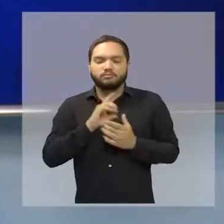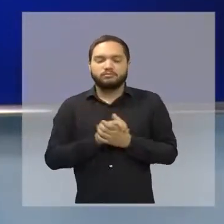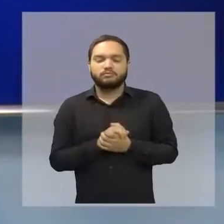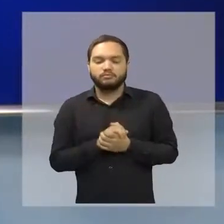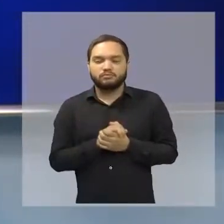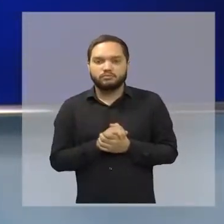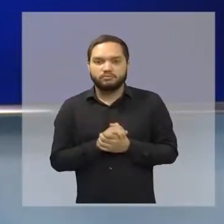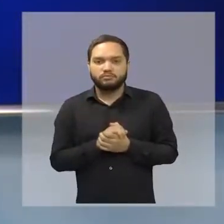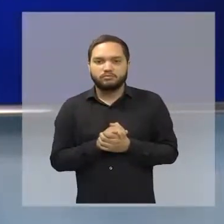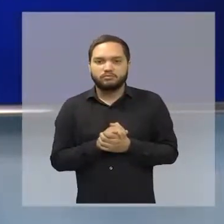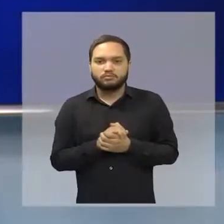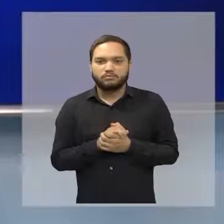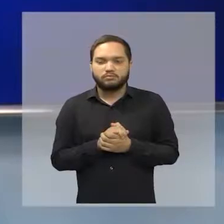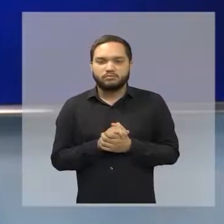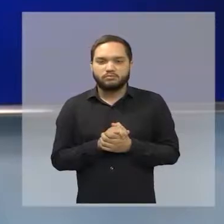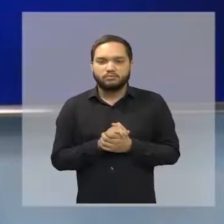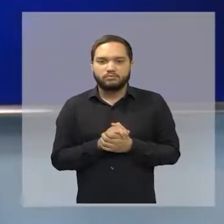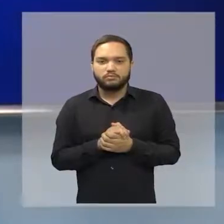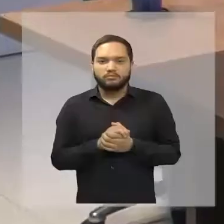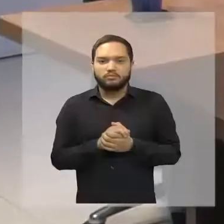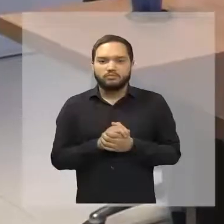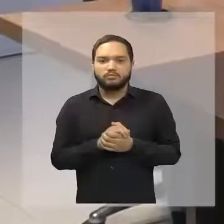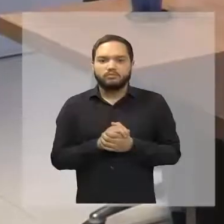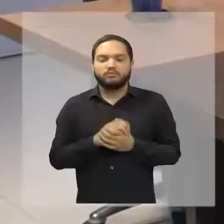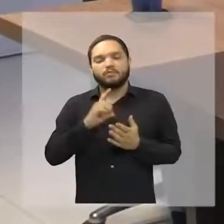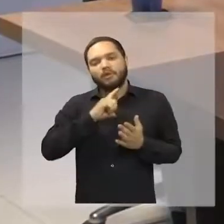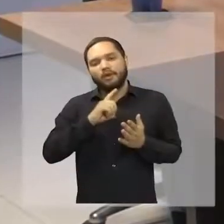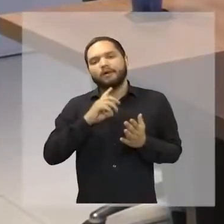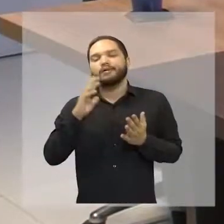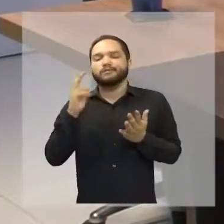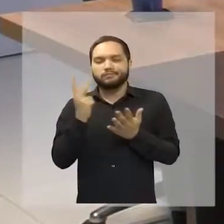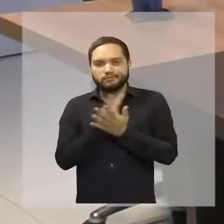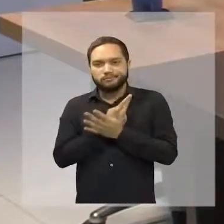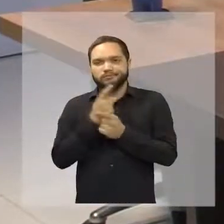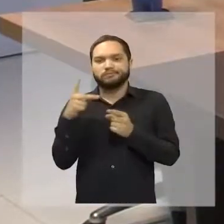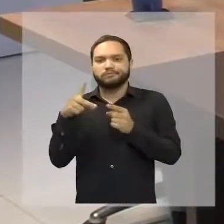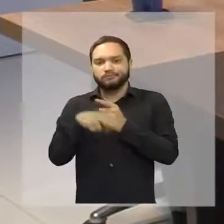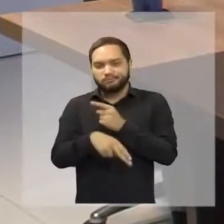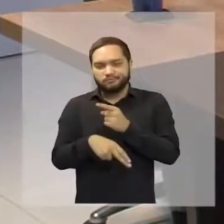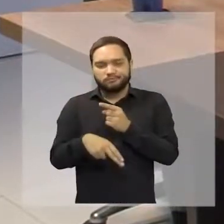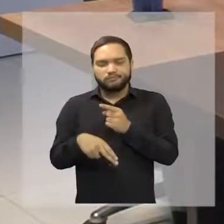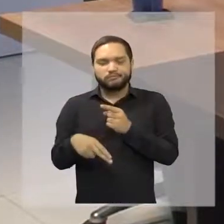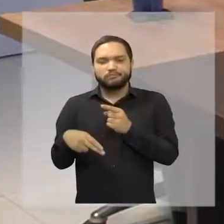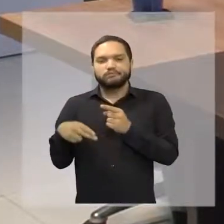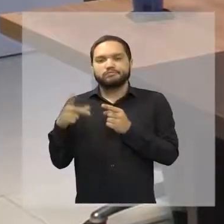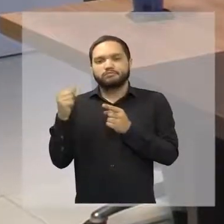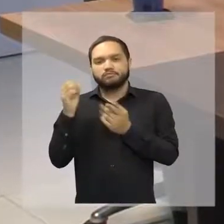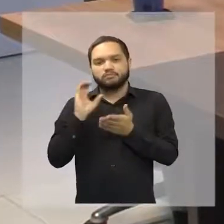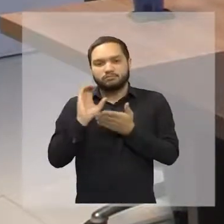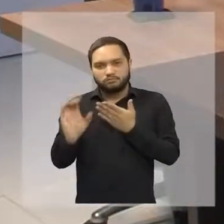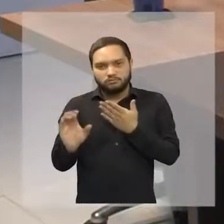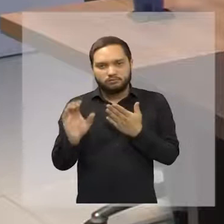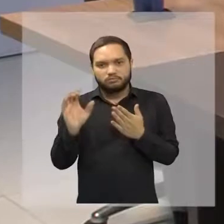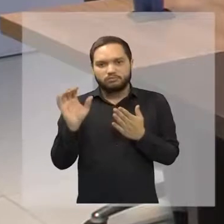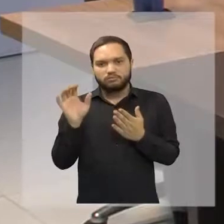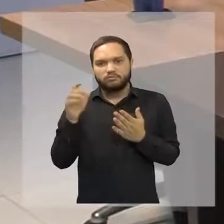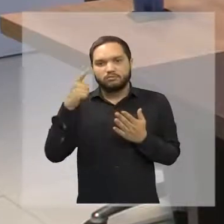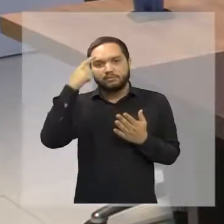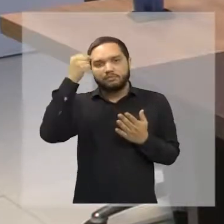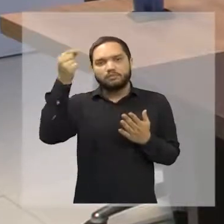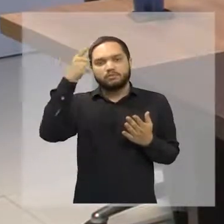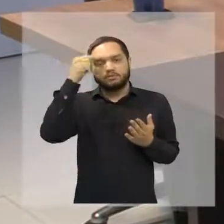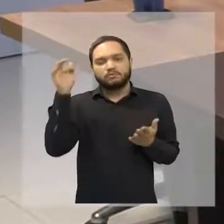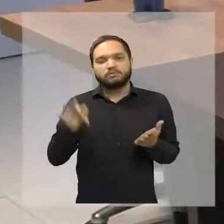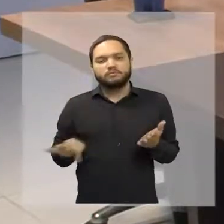Dentro dessa programação de austeridade, de corte para adequação nova fiscal e financeira